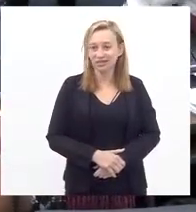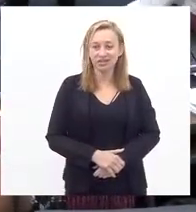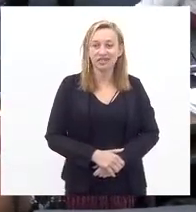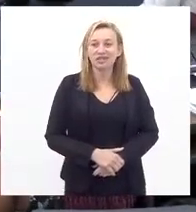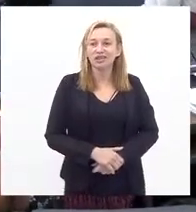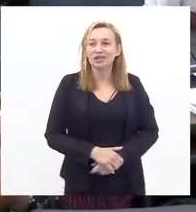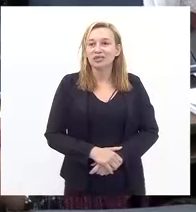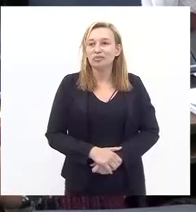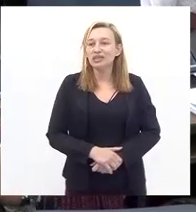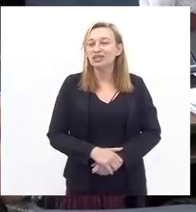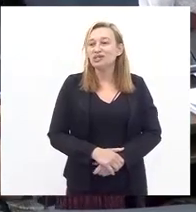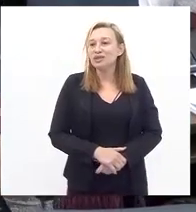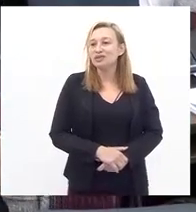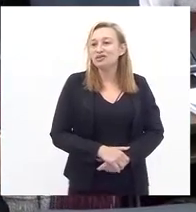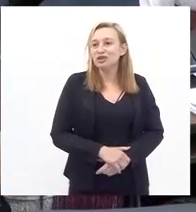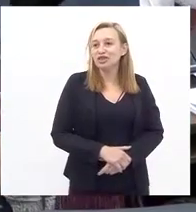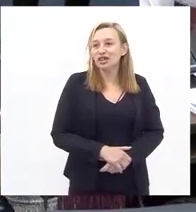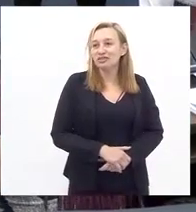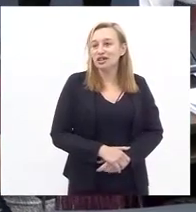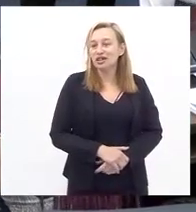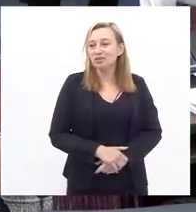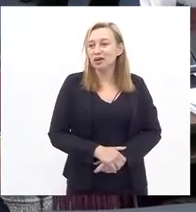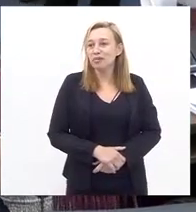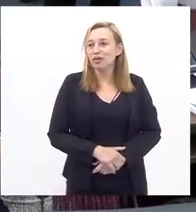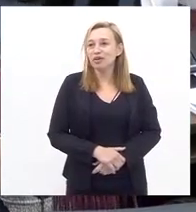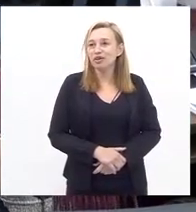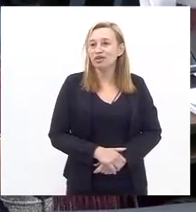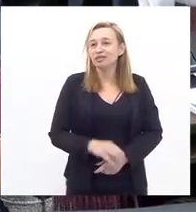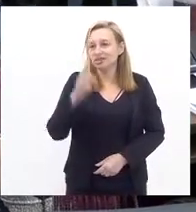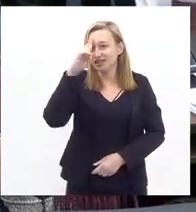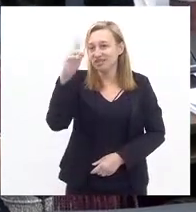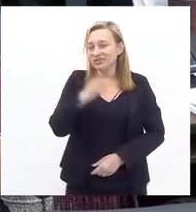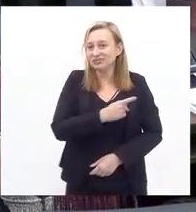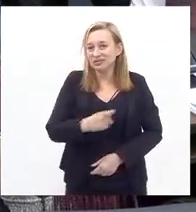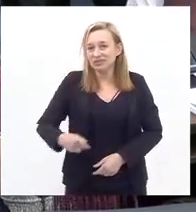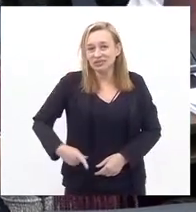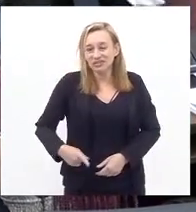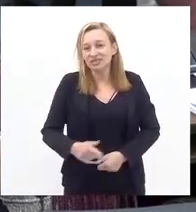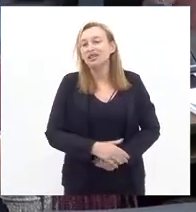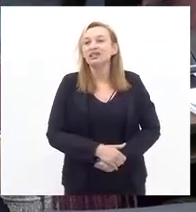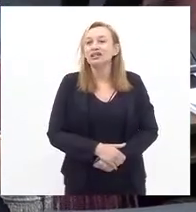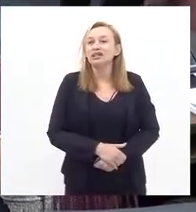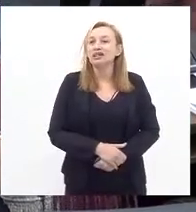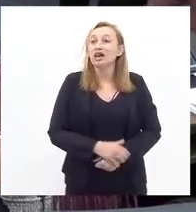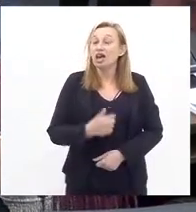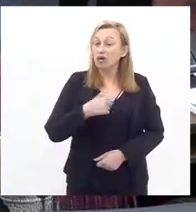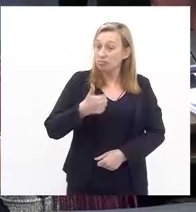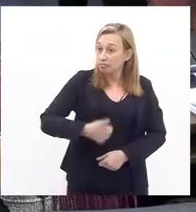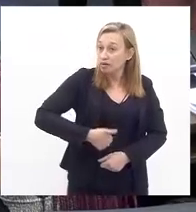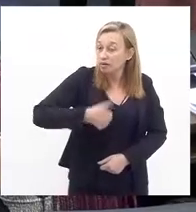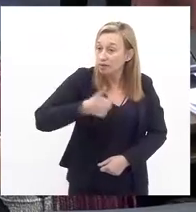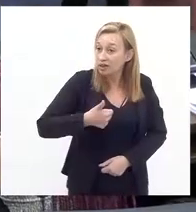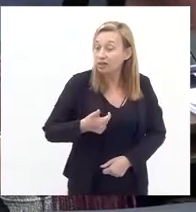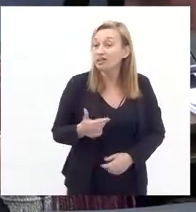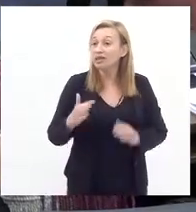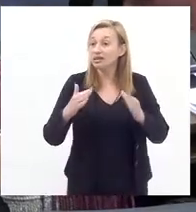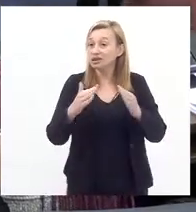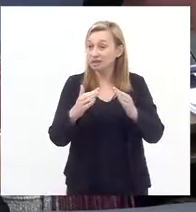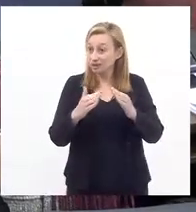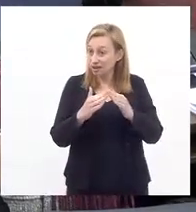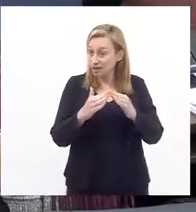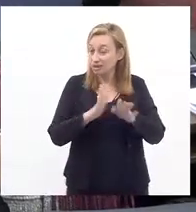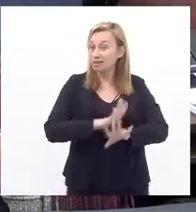o próprio Presidente Eu fui a primeira falar que dentro essa